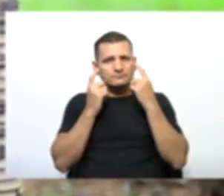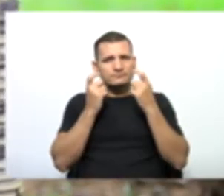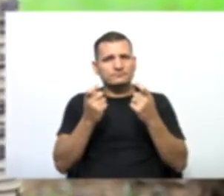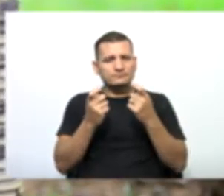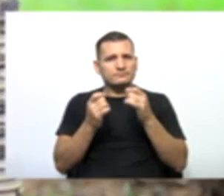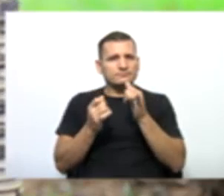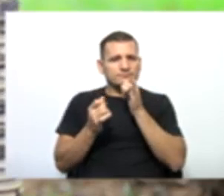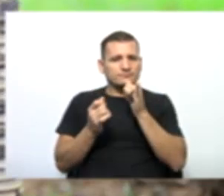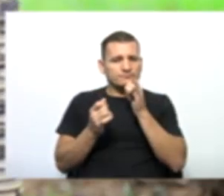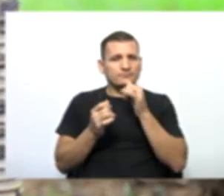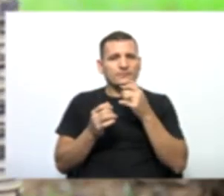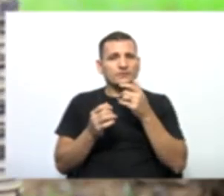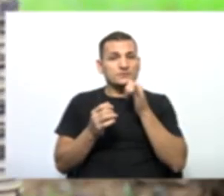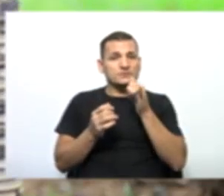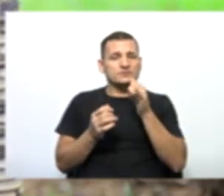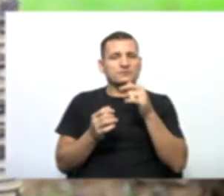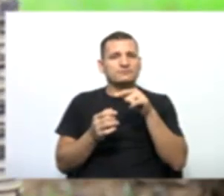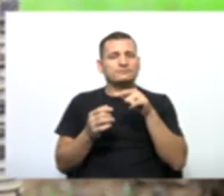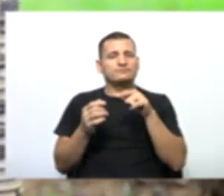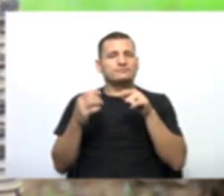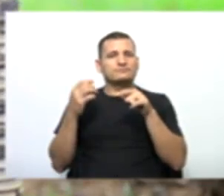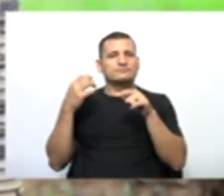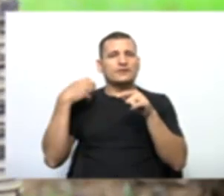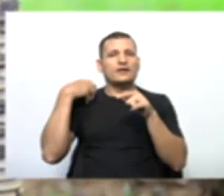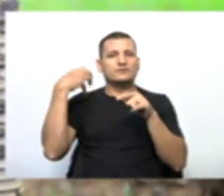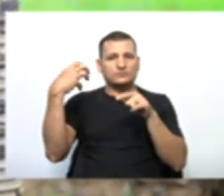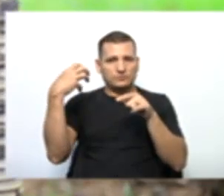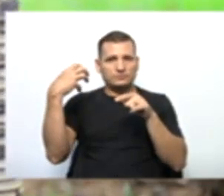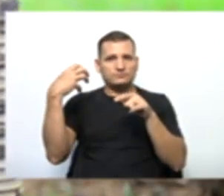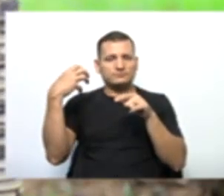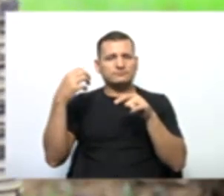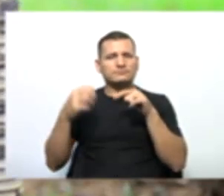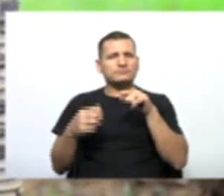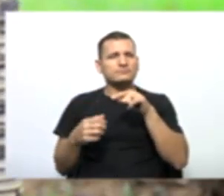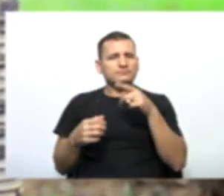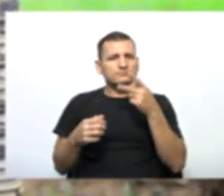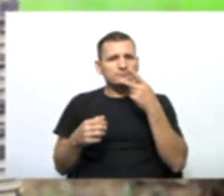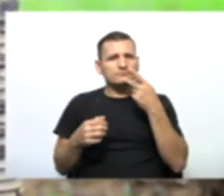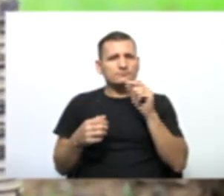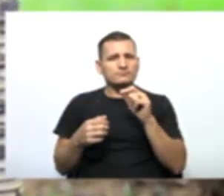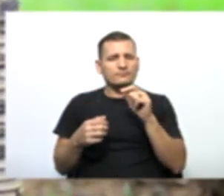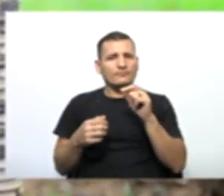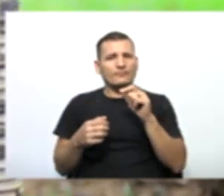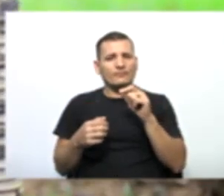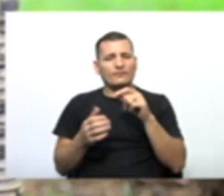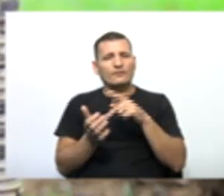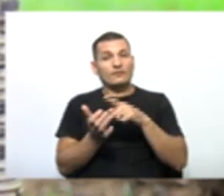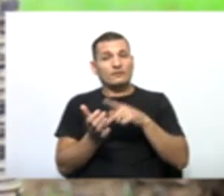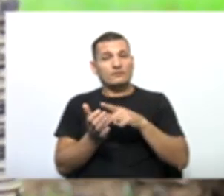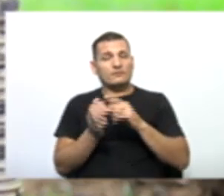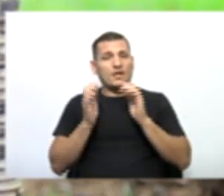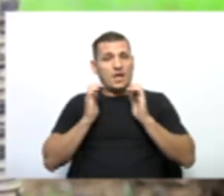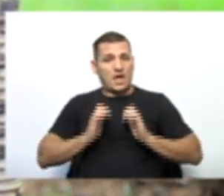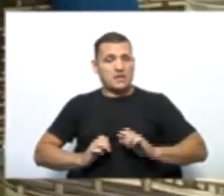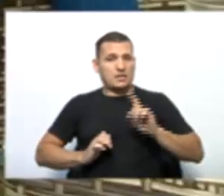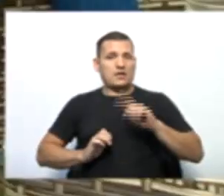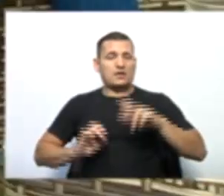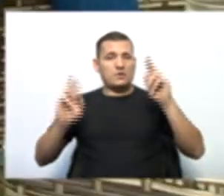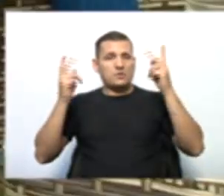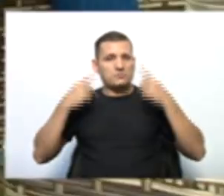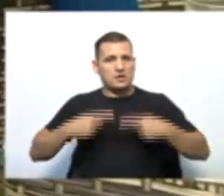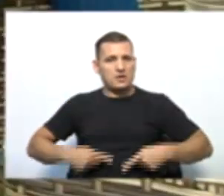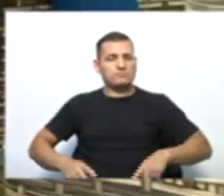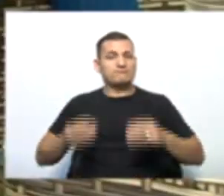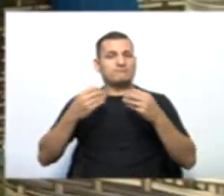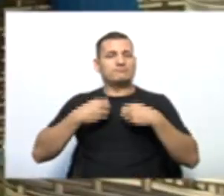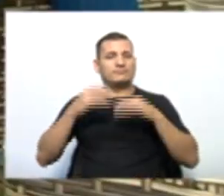exemplo, se a gente vai atrás de Aristóteles, um filósofo clássico, ele diz que, a verdade, a ética é o que faz o ser humano feliz. Ou seja,